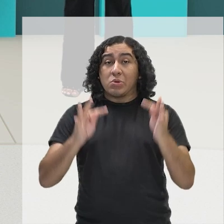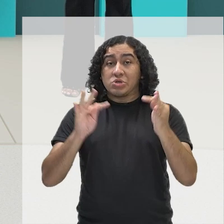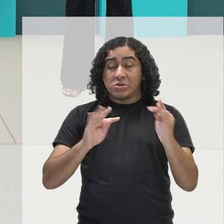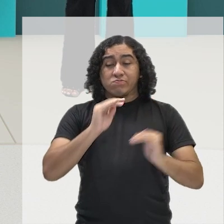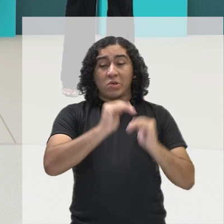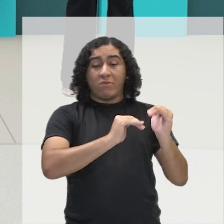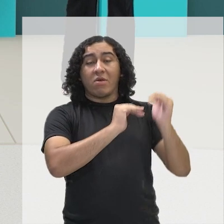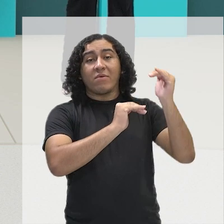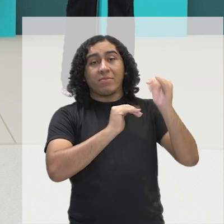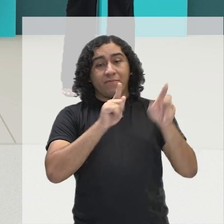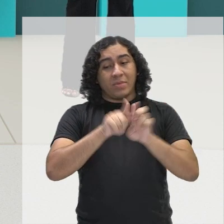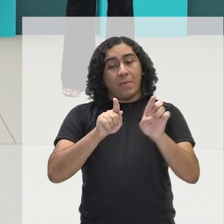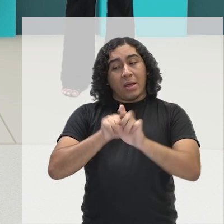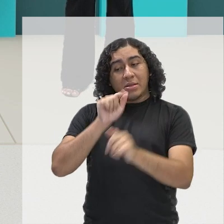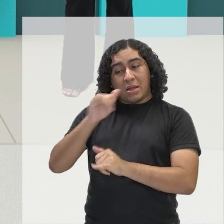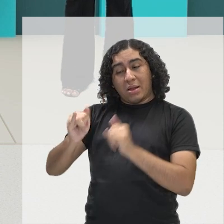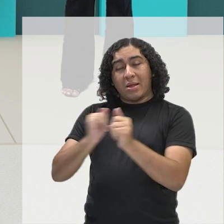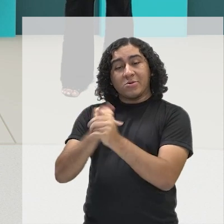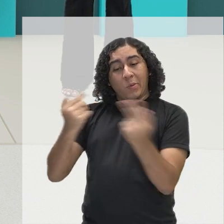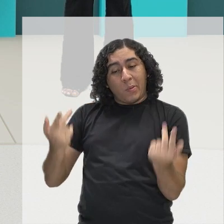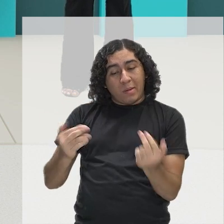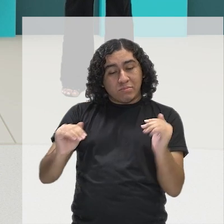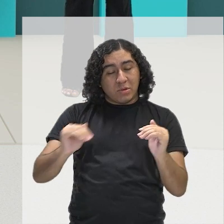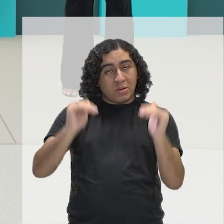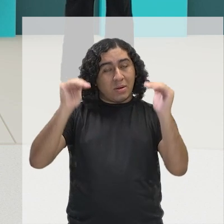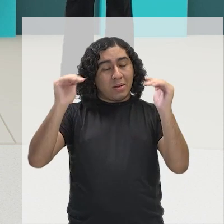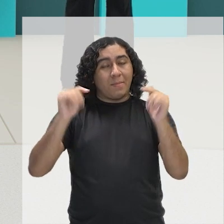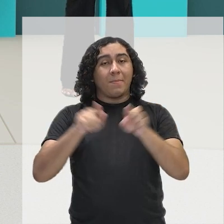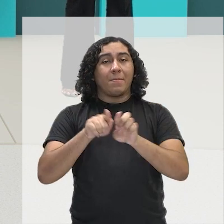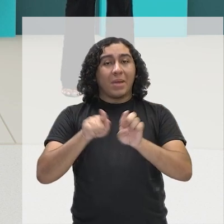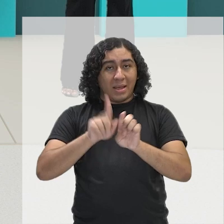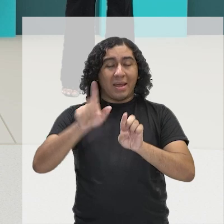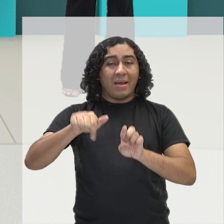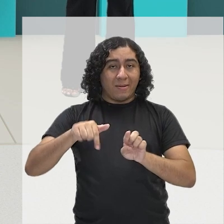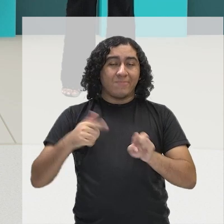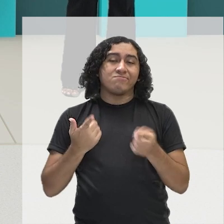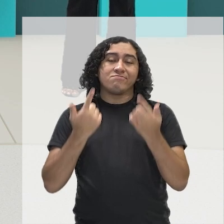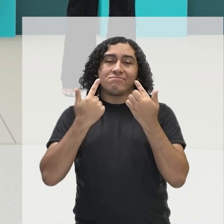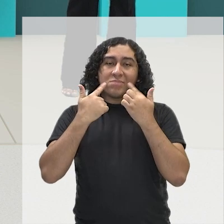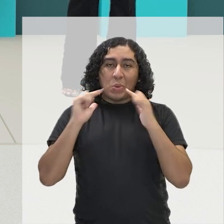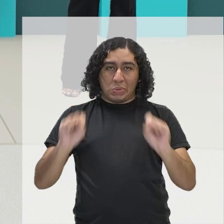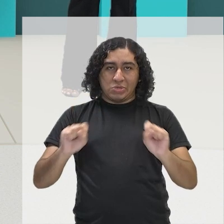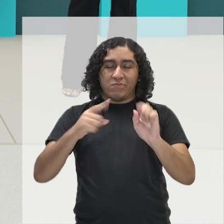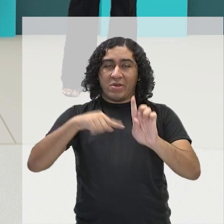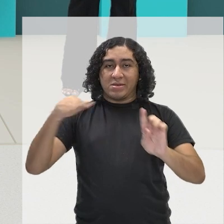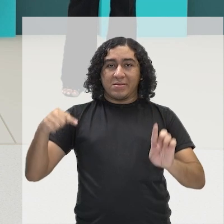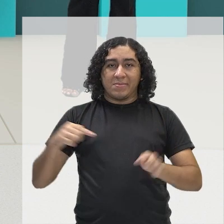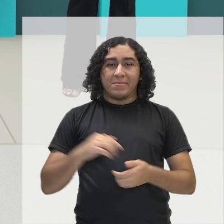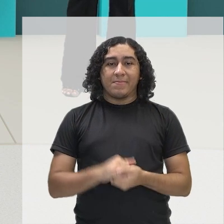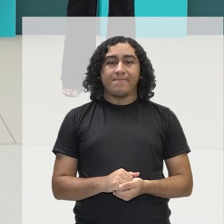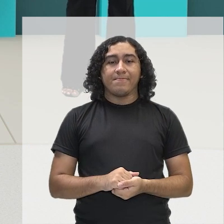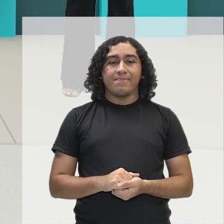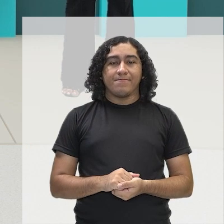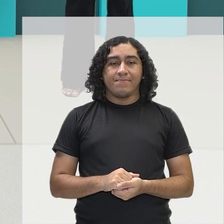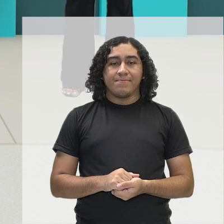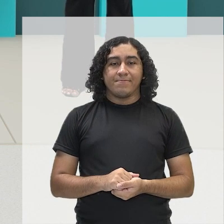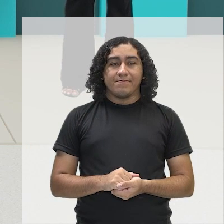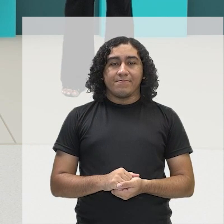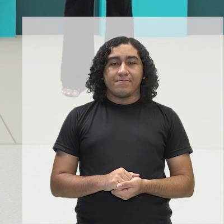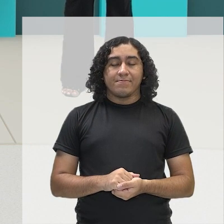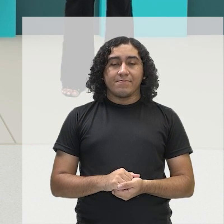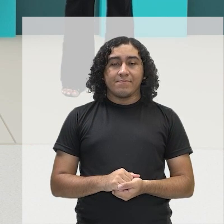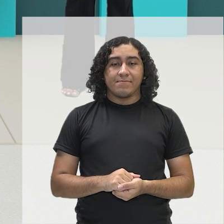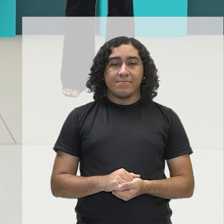tecnologia, que ela é considerada, sim, uma variação linguística. E nós trouxemos alguns exemplos para